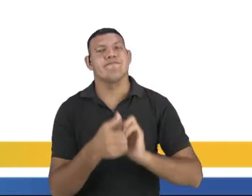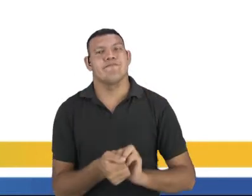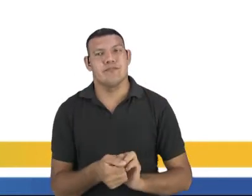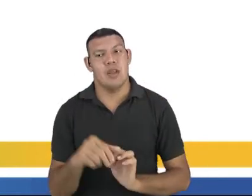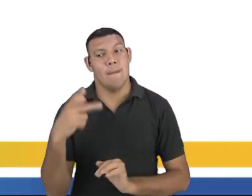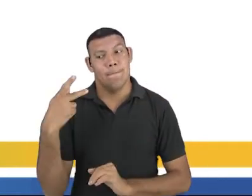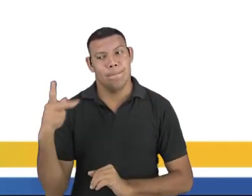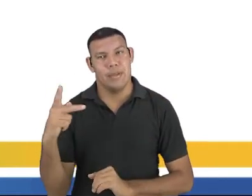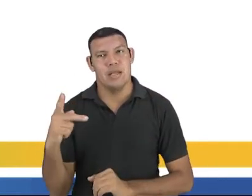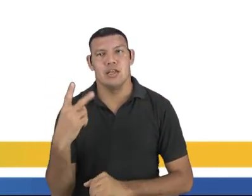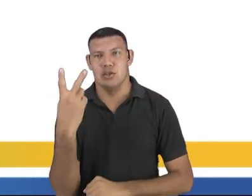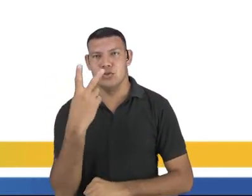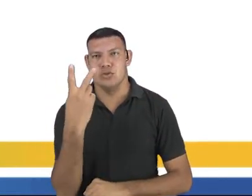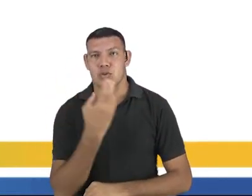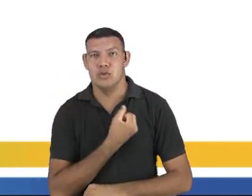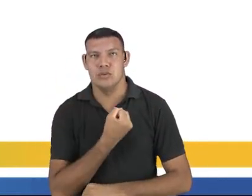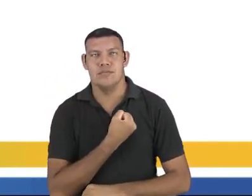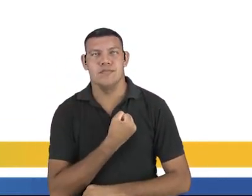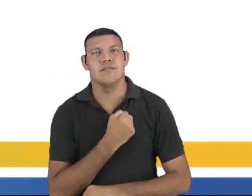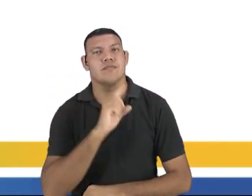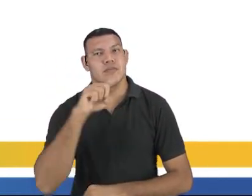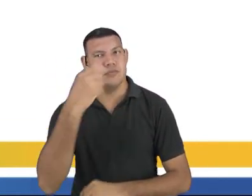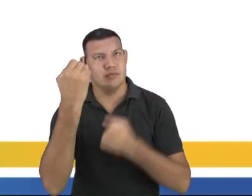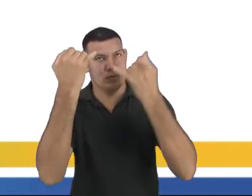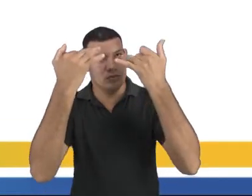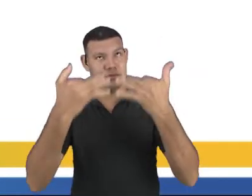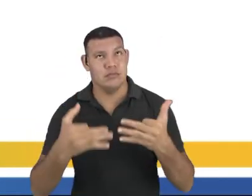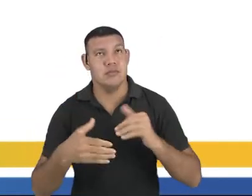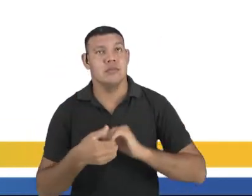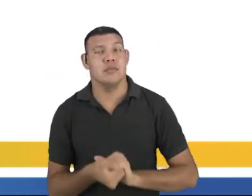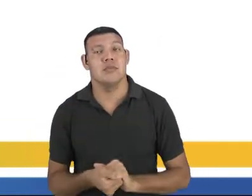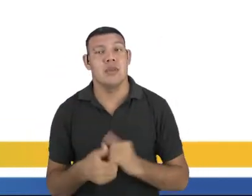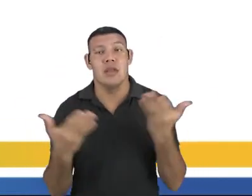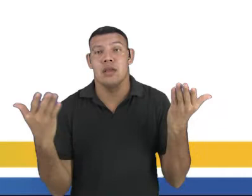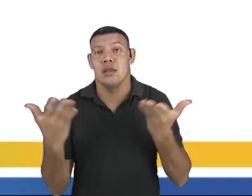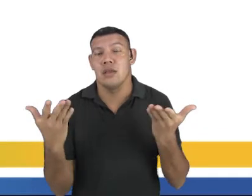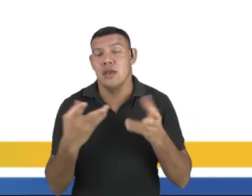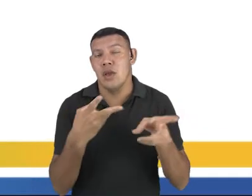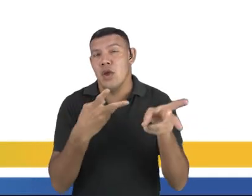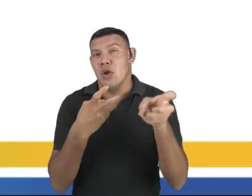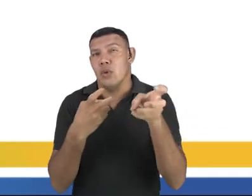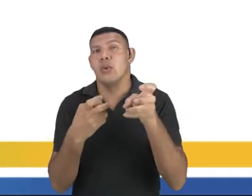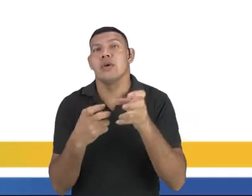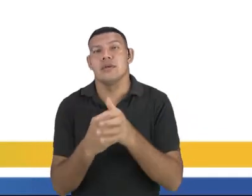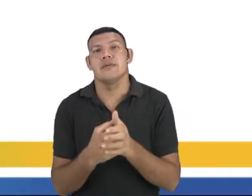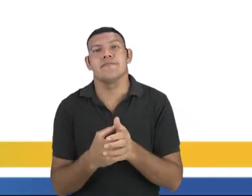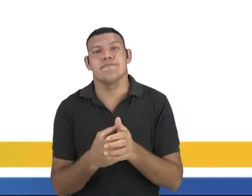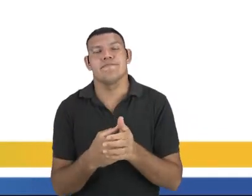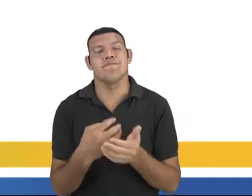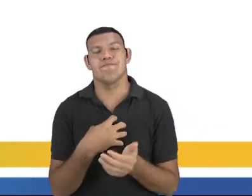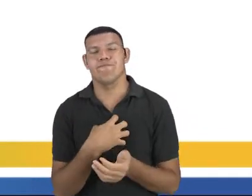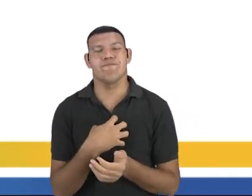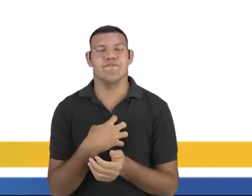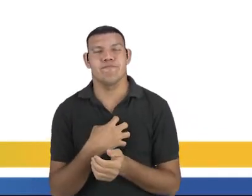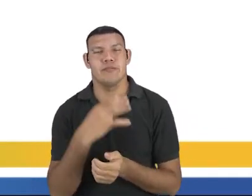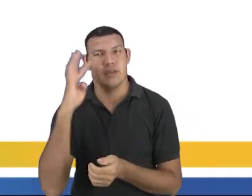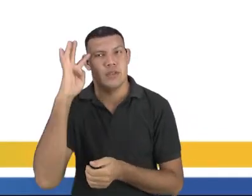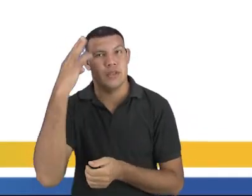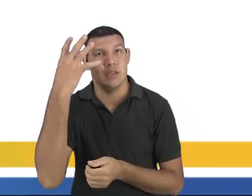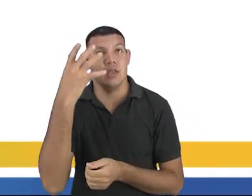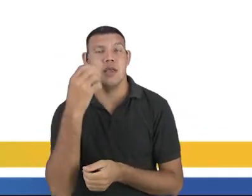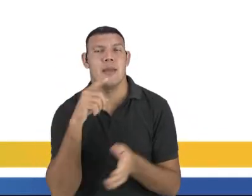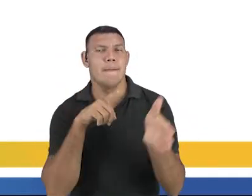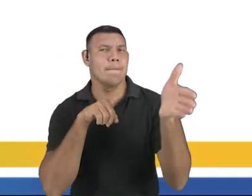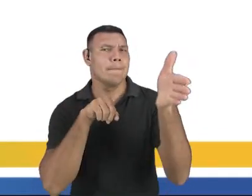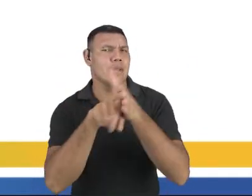a gente vai ver a seguir Tá ok então você vá um dos modos que a gente pode fazer Se eu